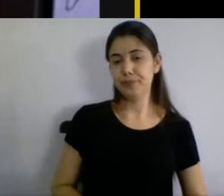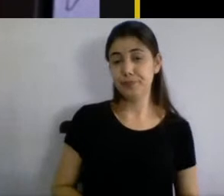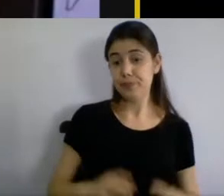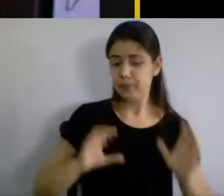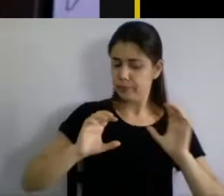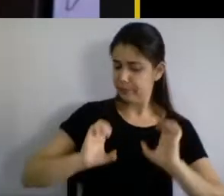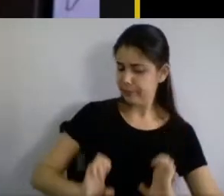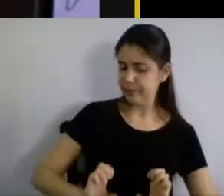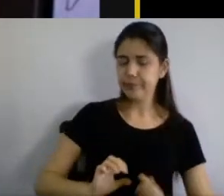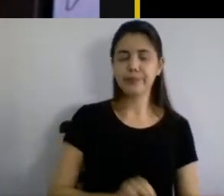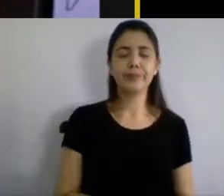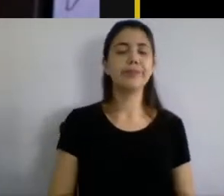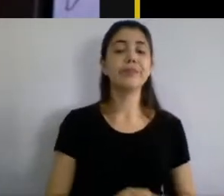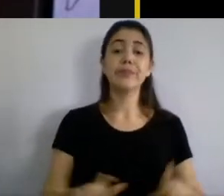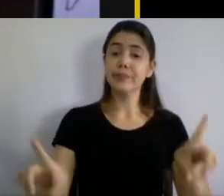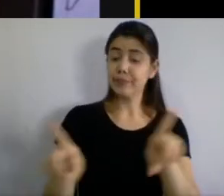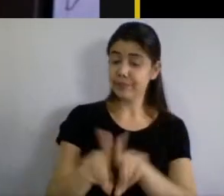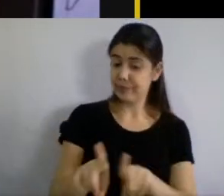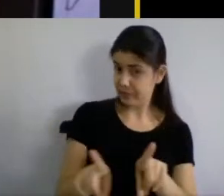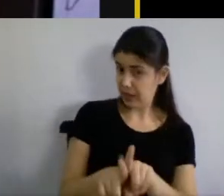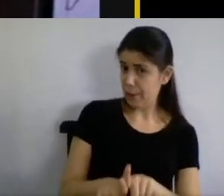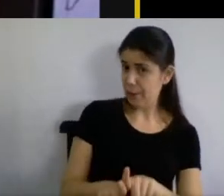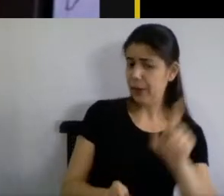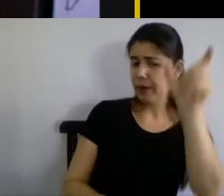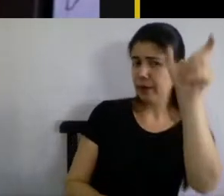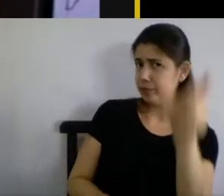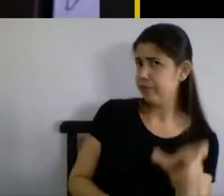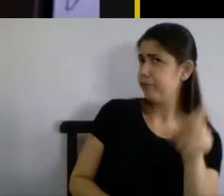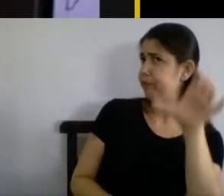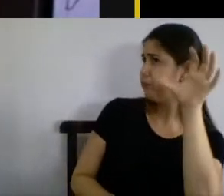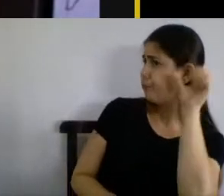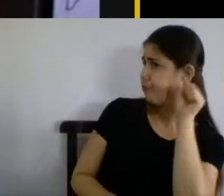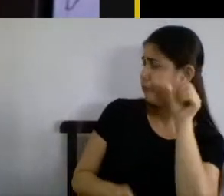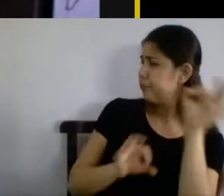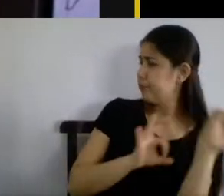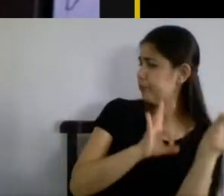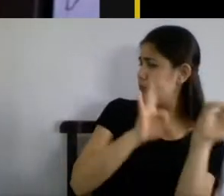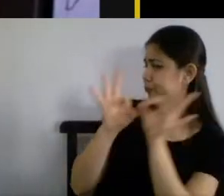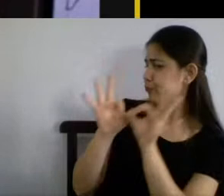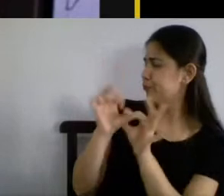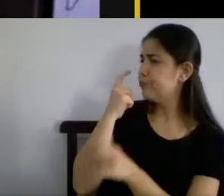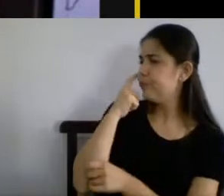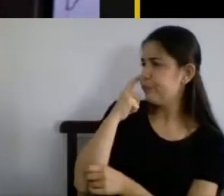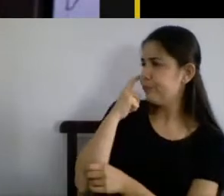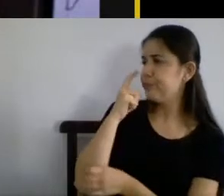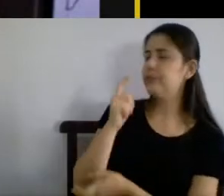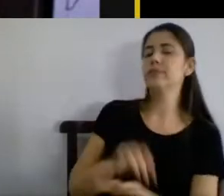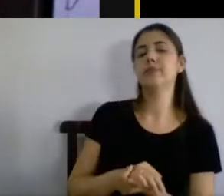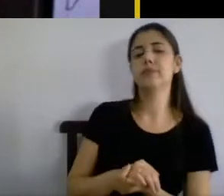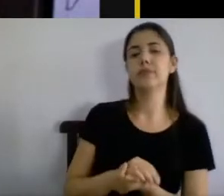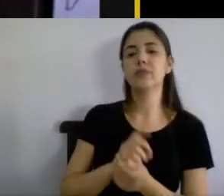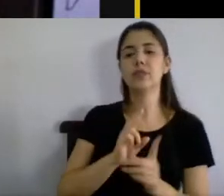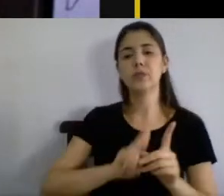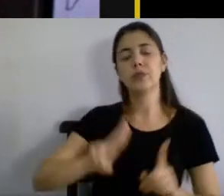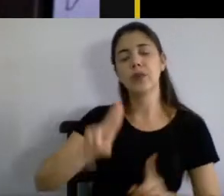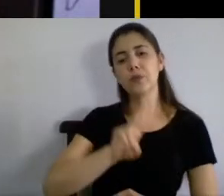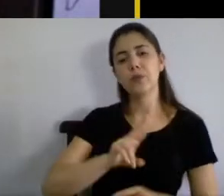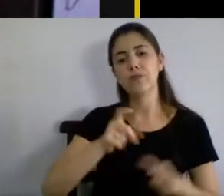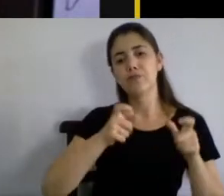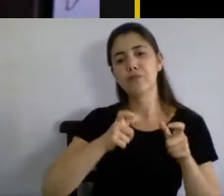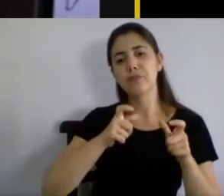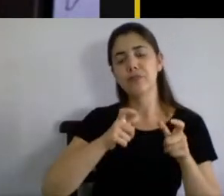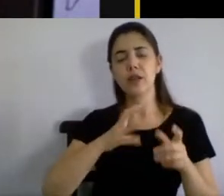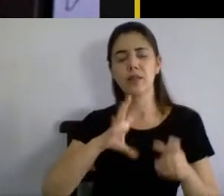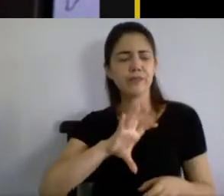também o nosso ouvinte, que está nos ouvindo, com lugares patéticos. Nós apelamos a ele, a